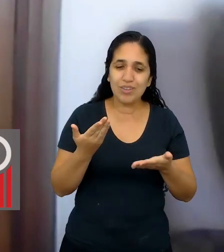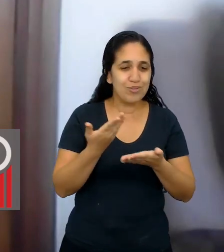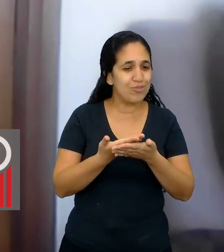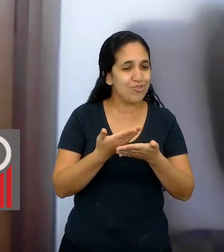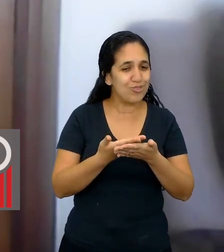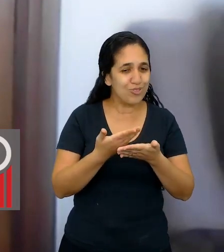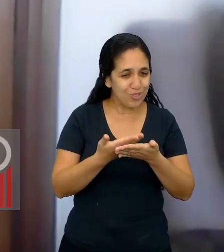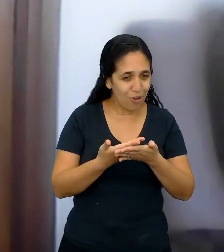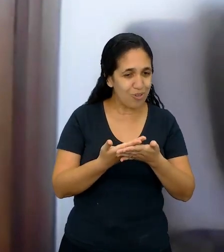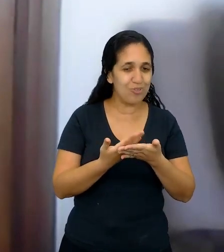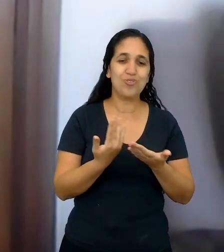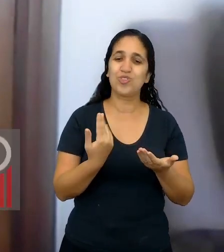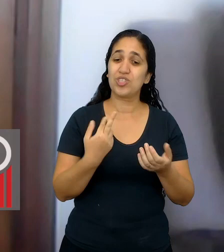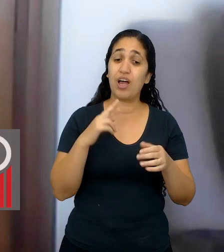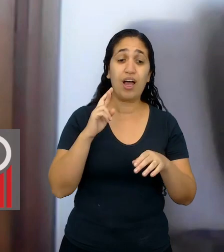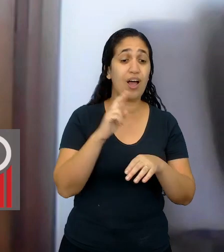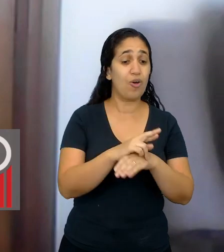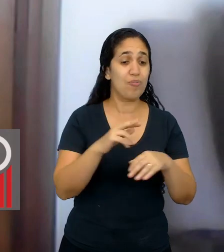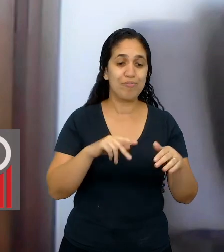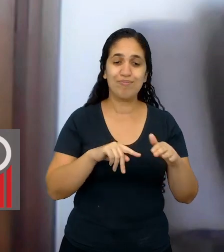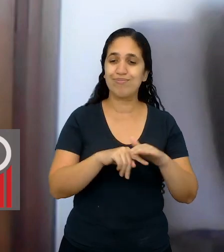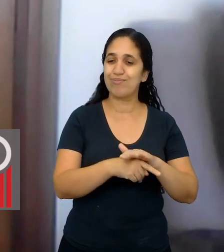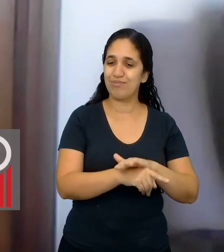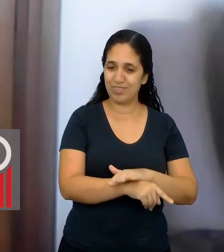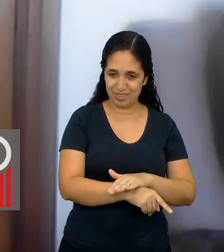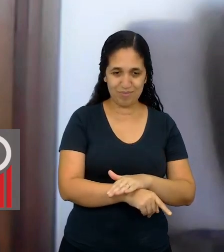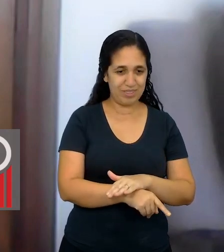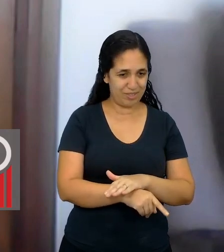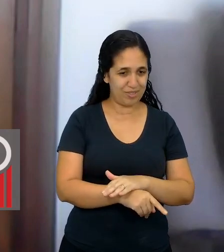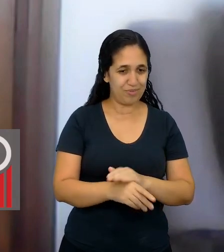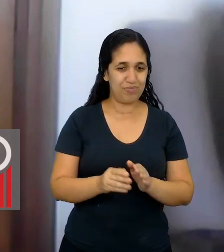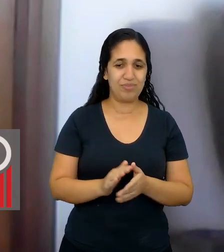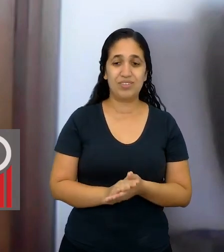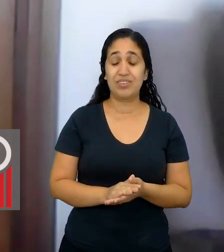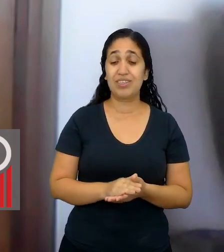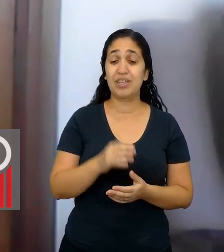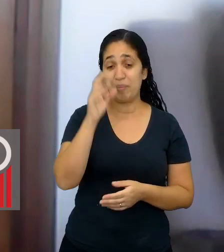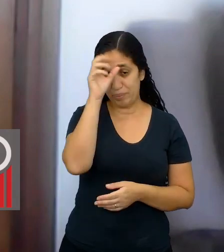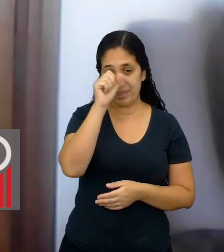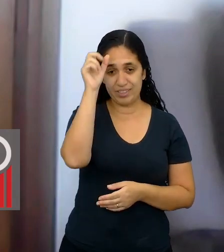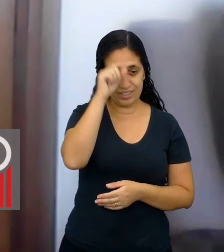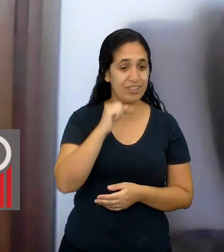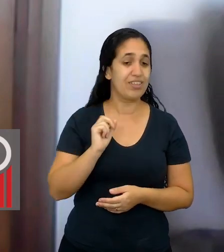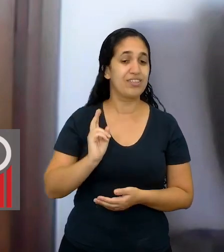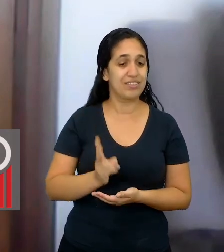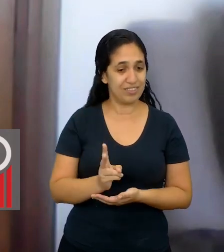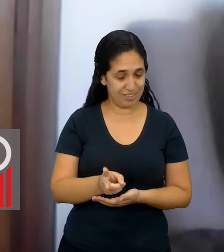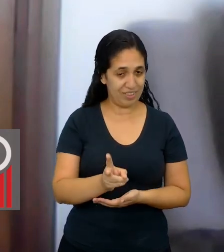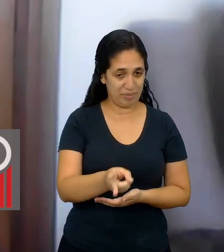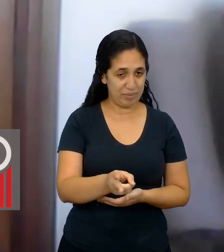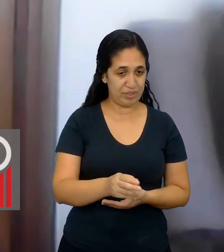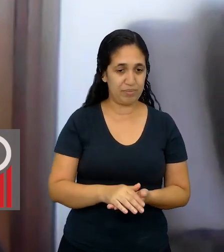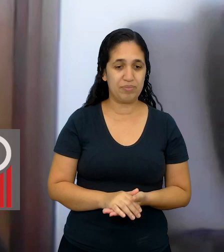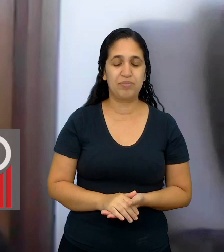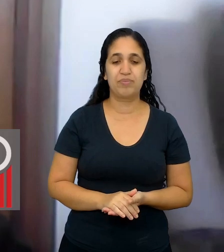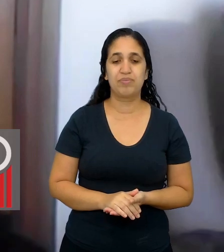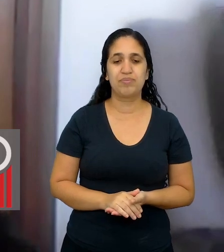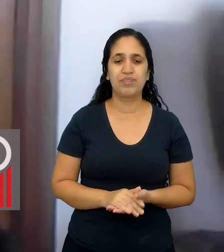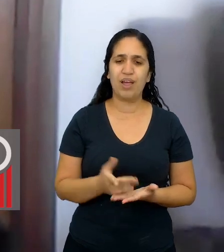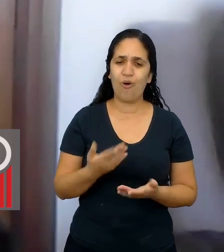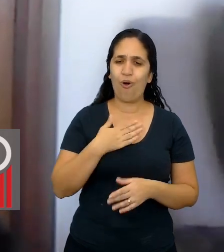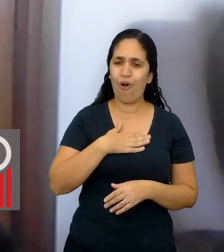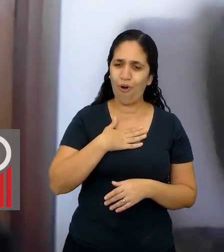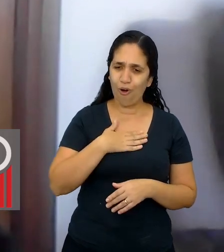do programa de recuperação e aprofundamento, tá bom? Do material Aprender Sempre, né? Então, aqui nós estamos, eu gosto sempre